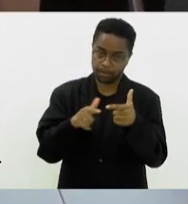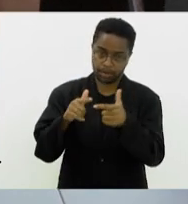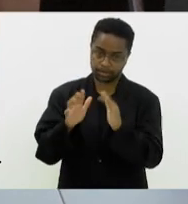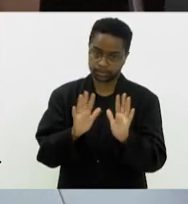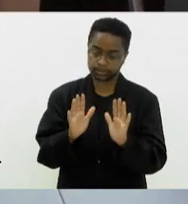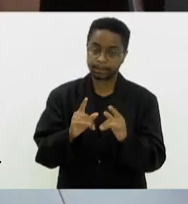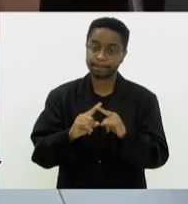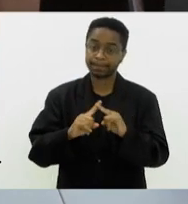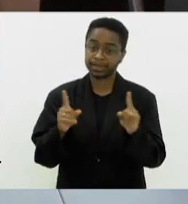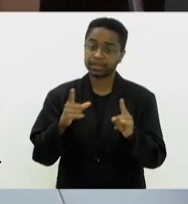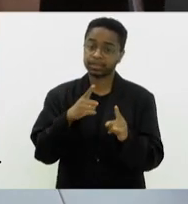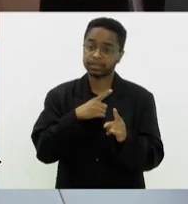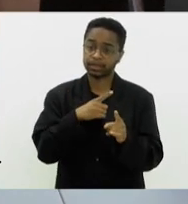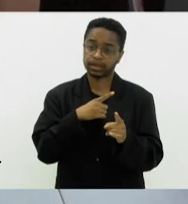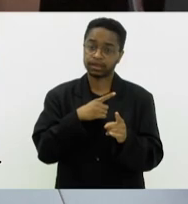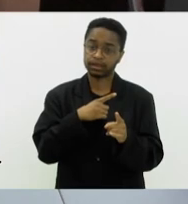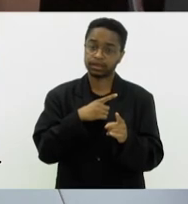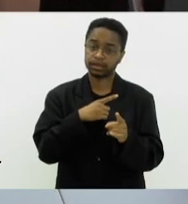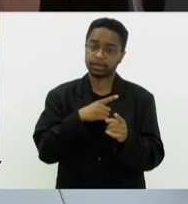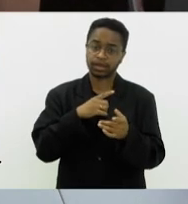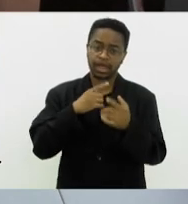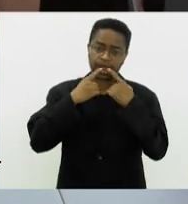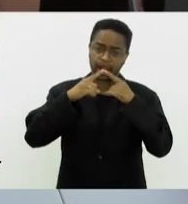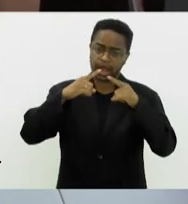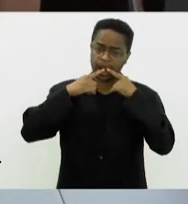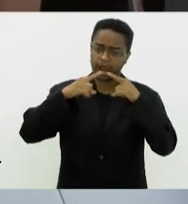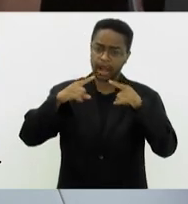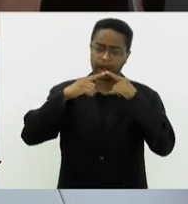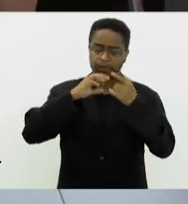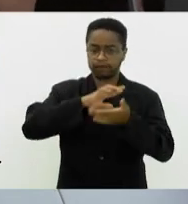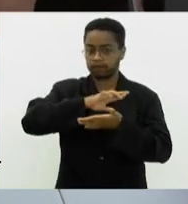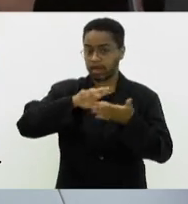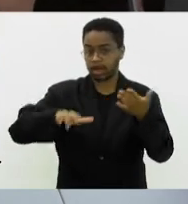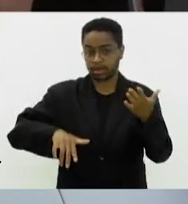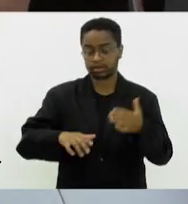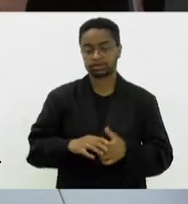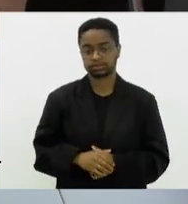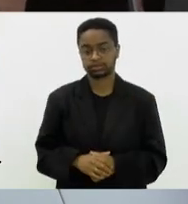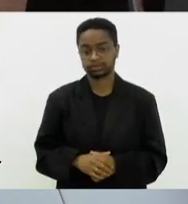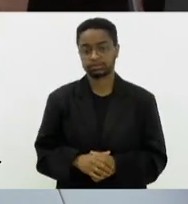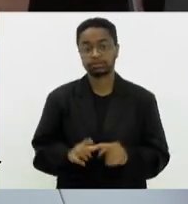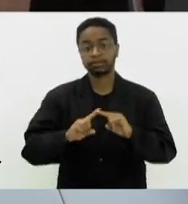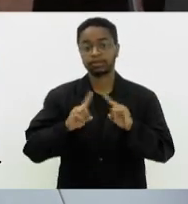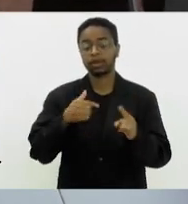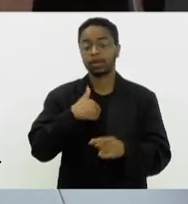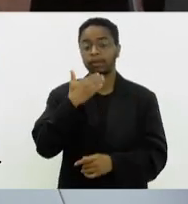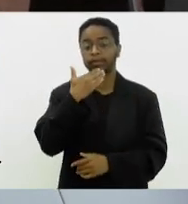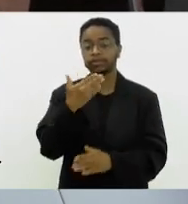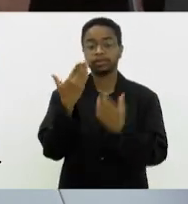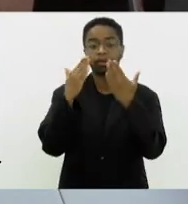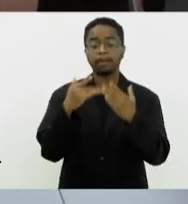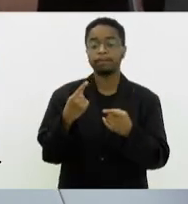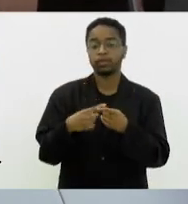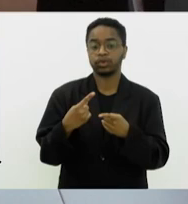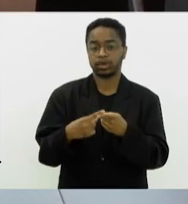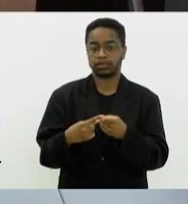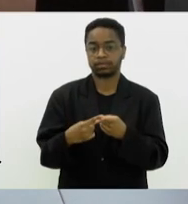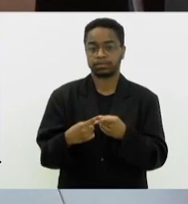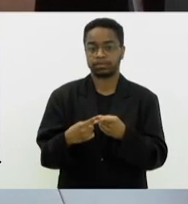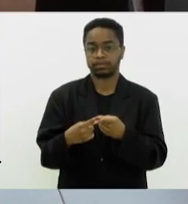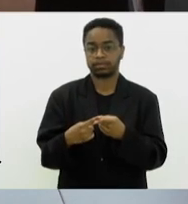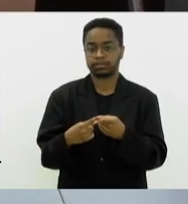Eu tenho dezenas e dezenas de reclamações. E aí eu estou pedindo vista porque eu fico com